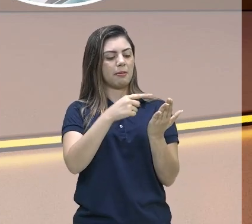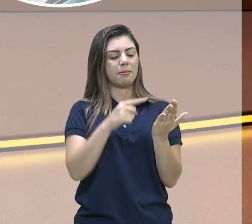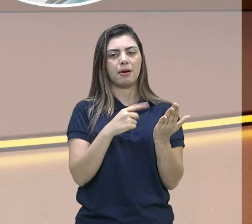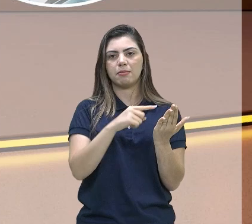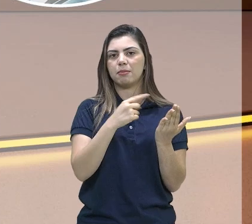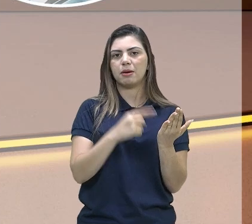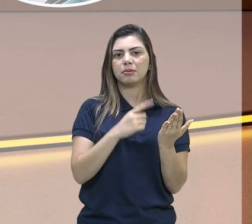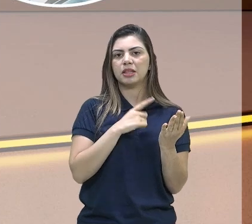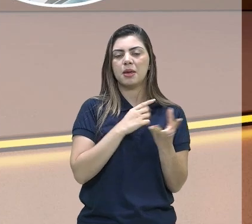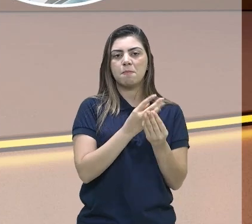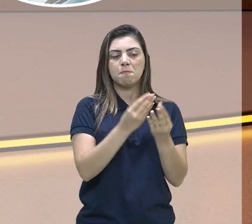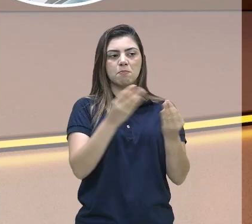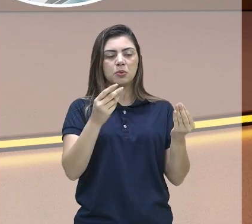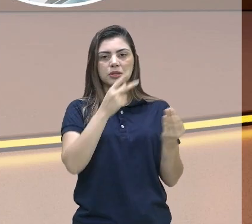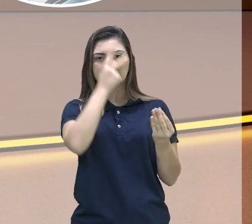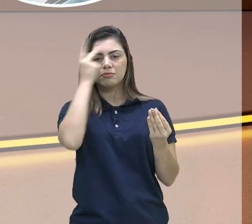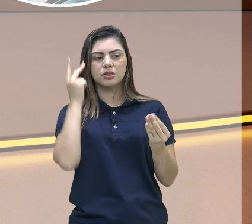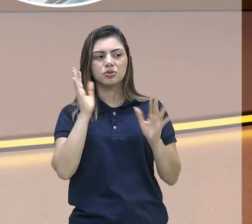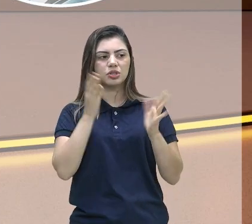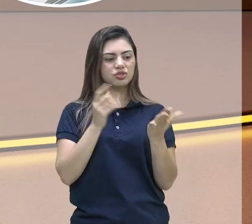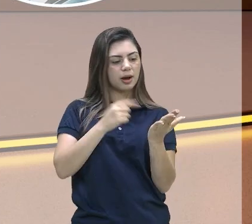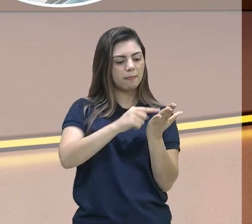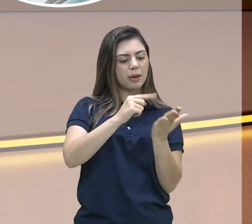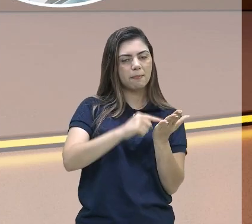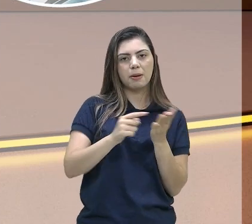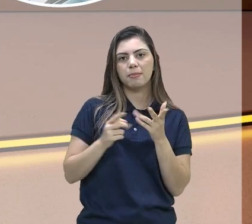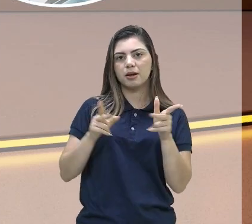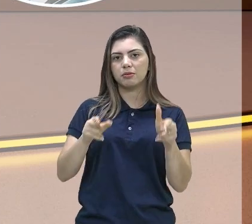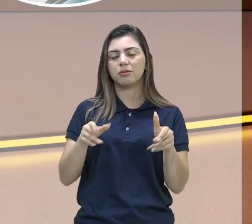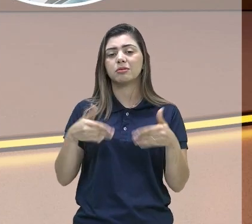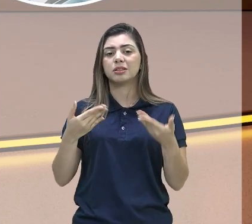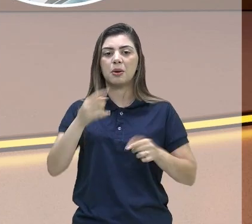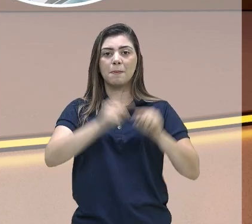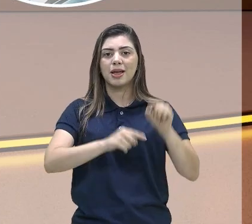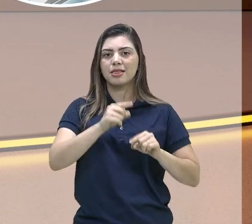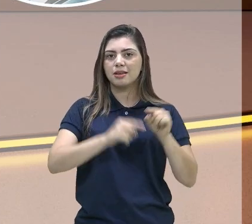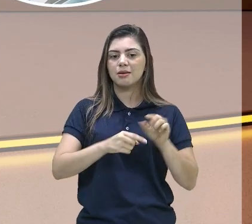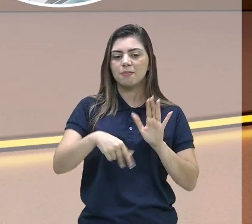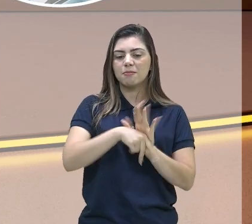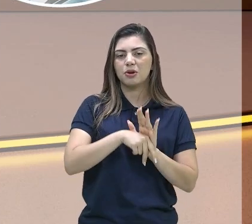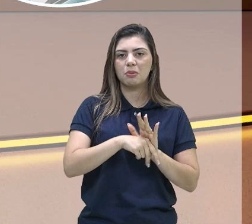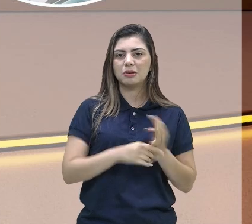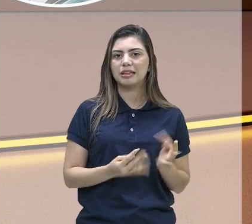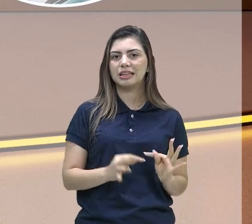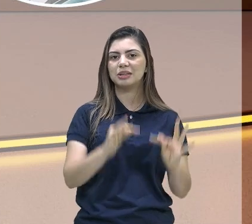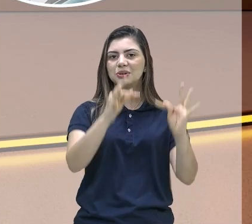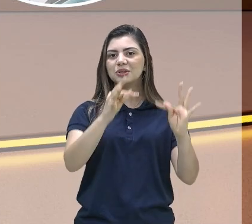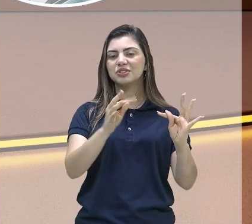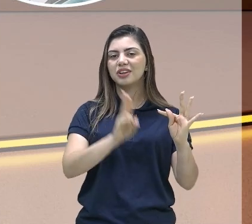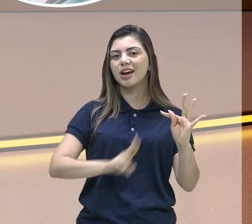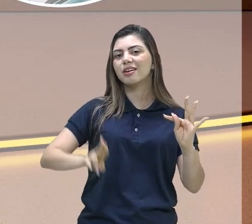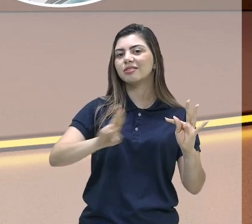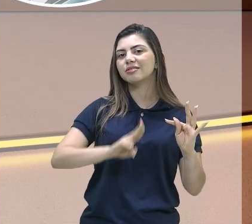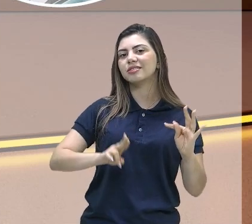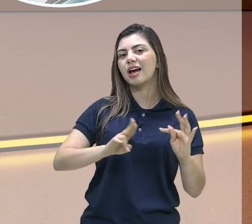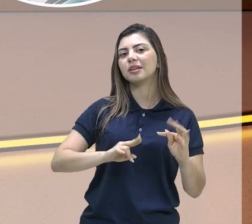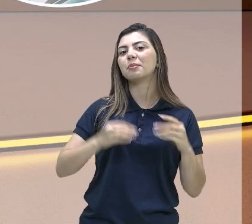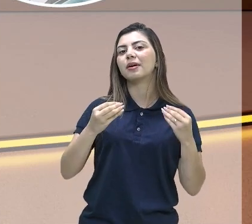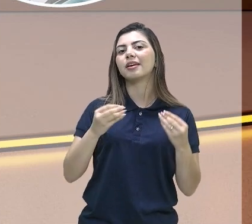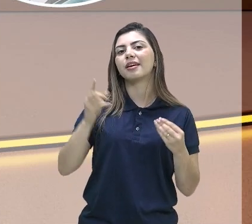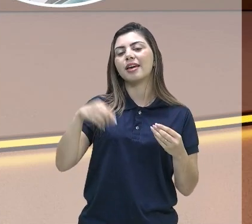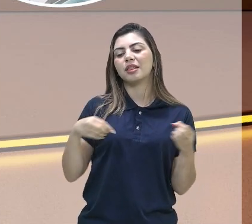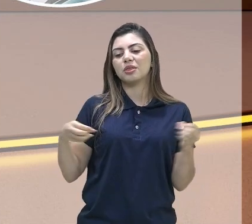milhões e milhões de visualização. Então, estes instrumentos tecnológicos são utilizados e são as novas formas